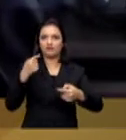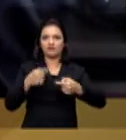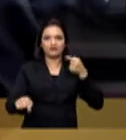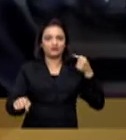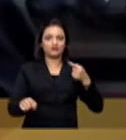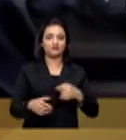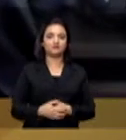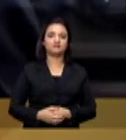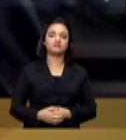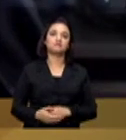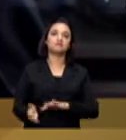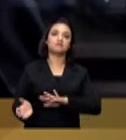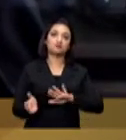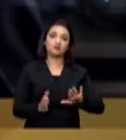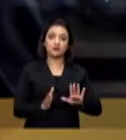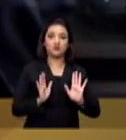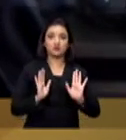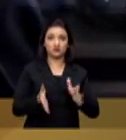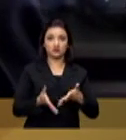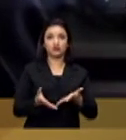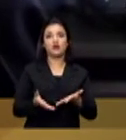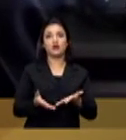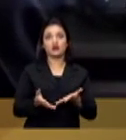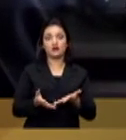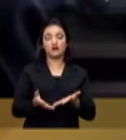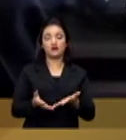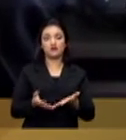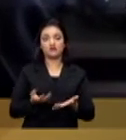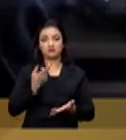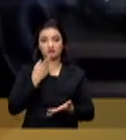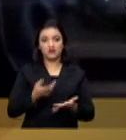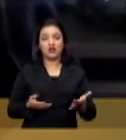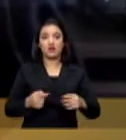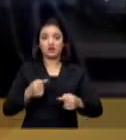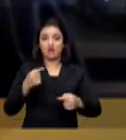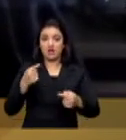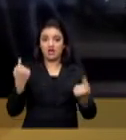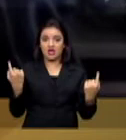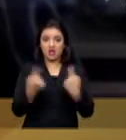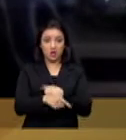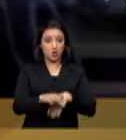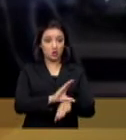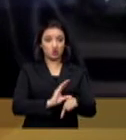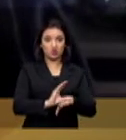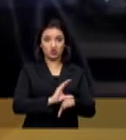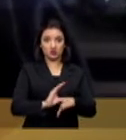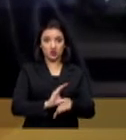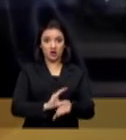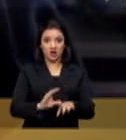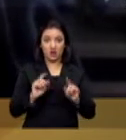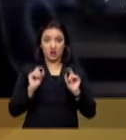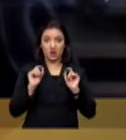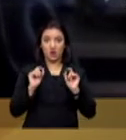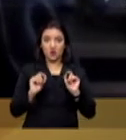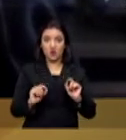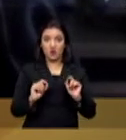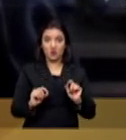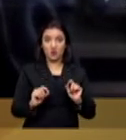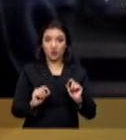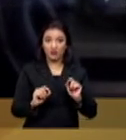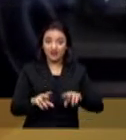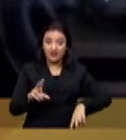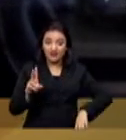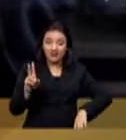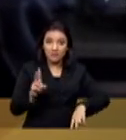Reconhecida a inconstitucionalidade do preceito secundário, ou seja, da fixação da pena, não do tipo